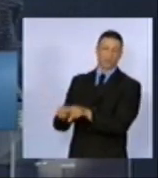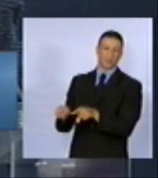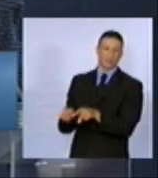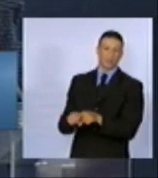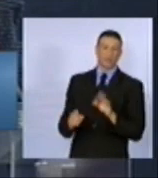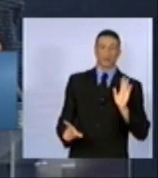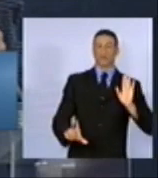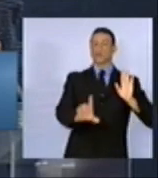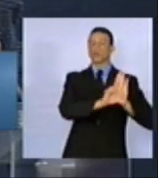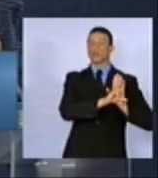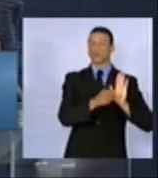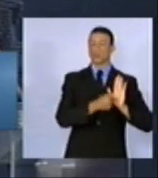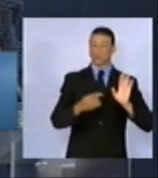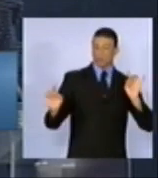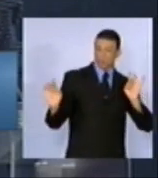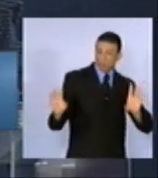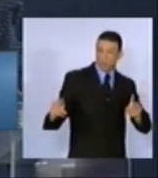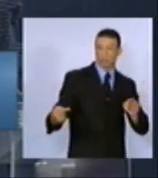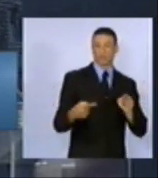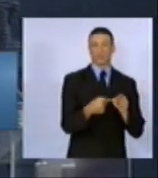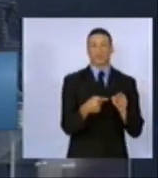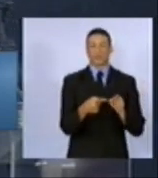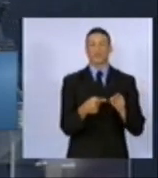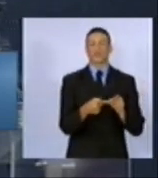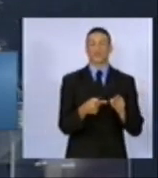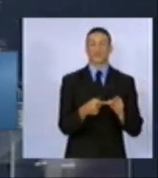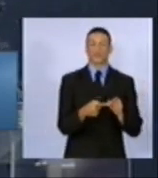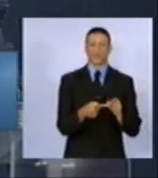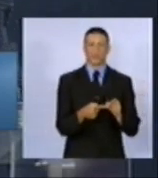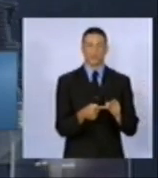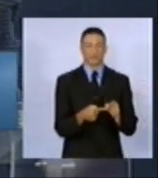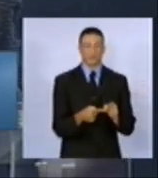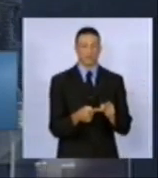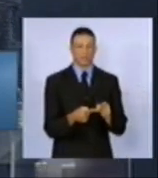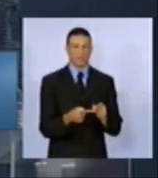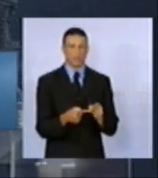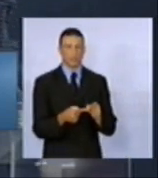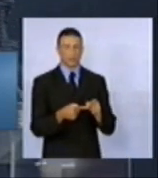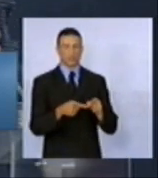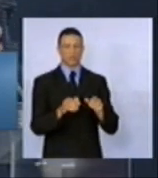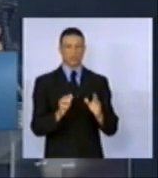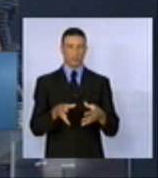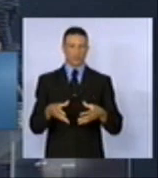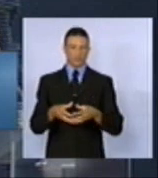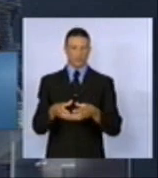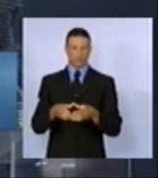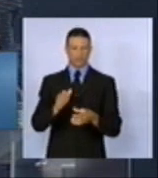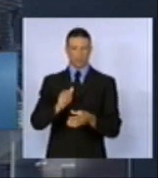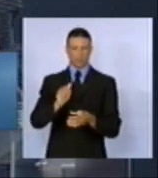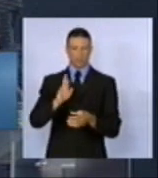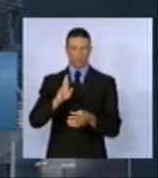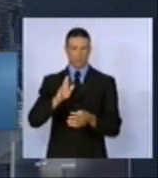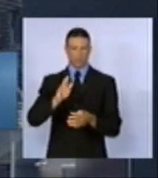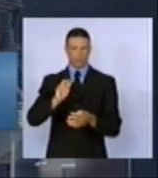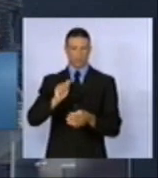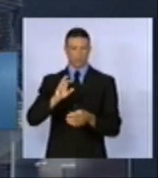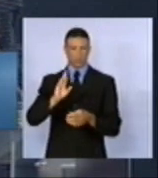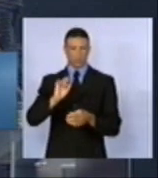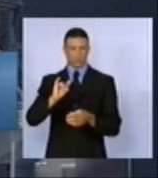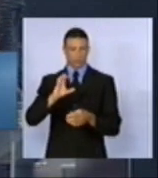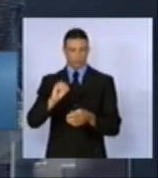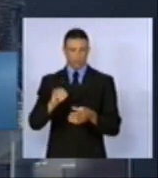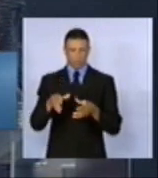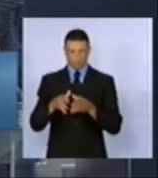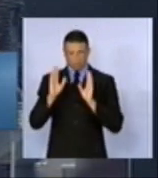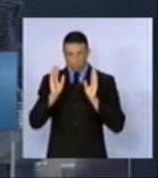cumprimento das exigências legais por parte de todos os elos da cadeia produtiva a coagro ela é favorável mecanização no entanto se